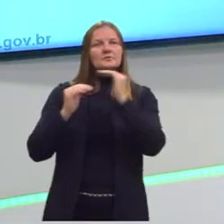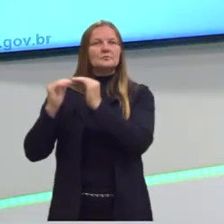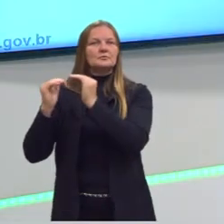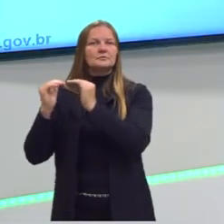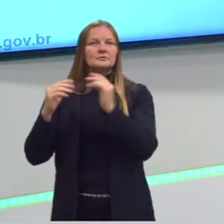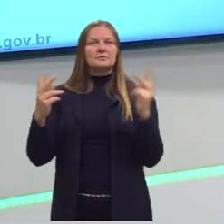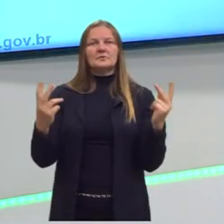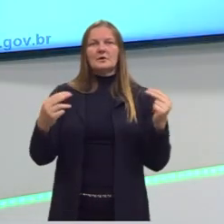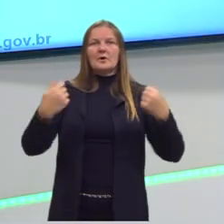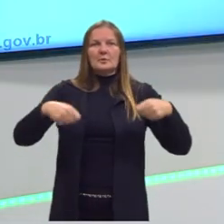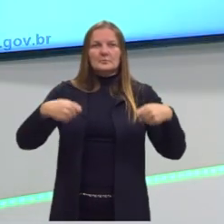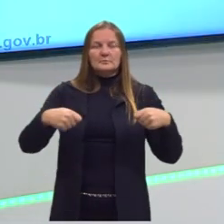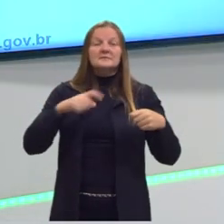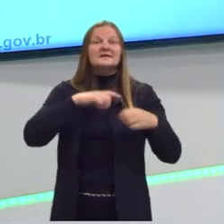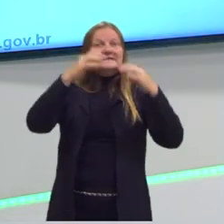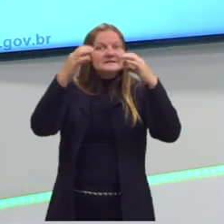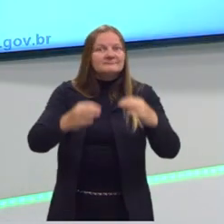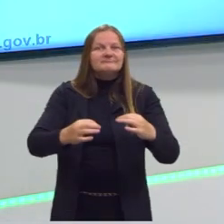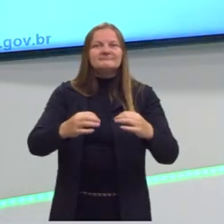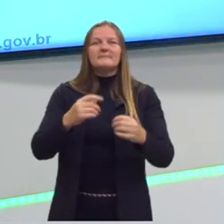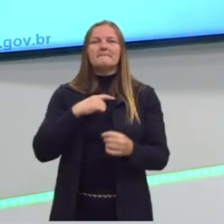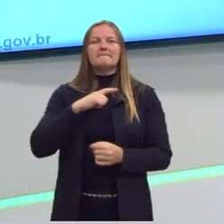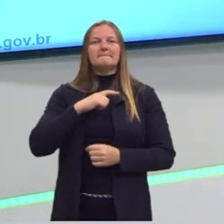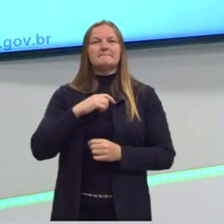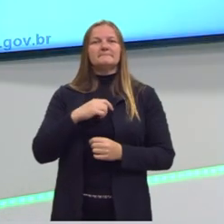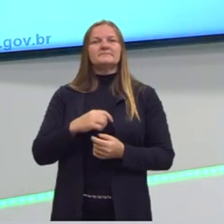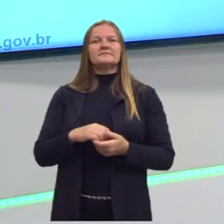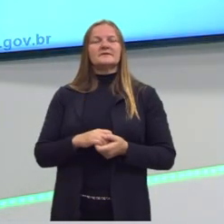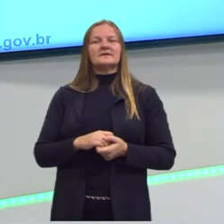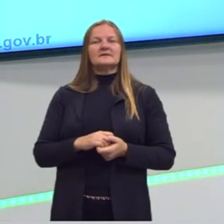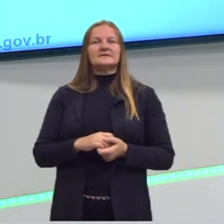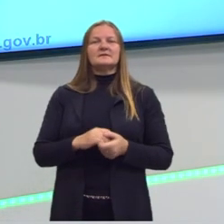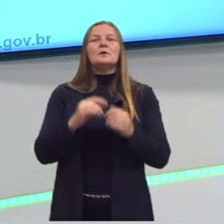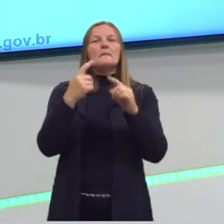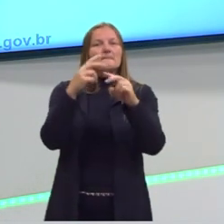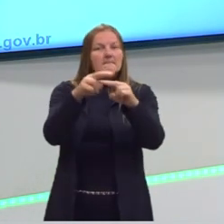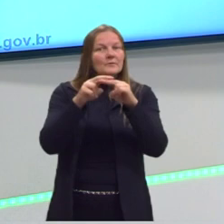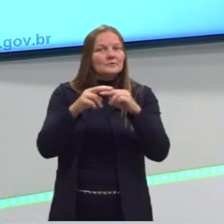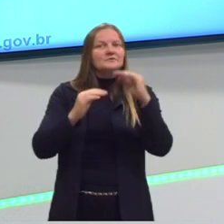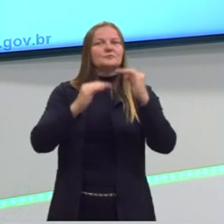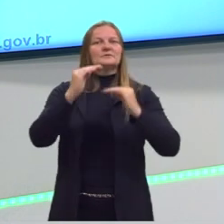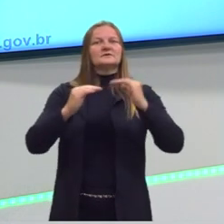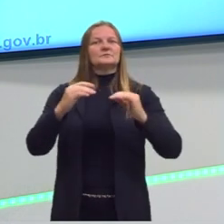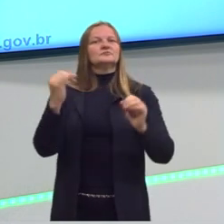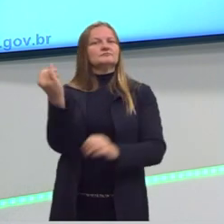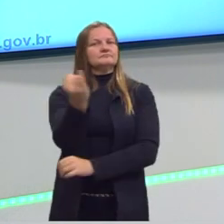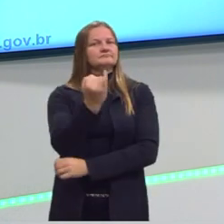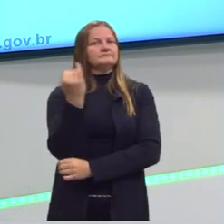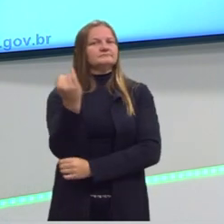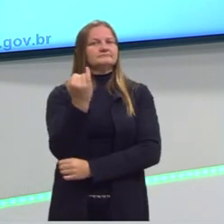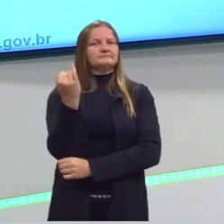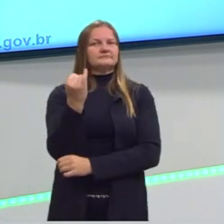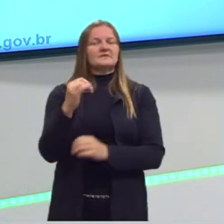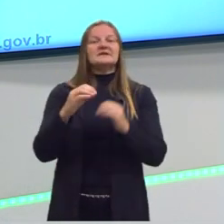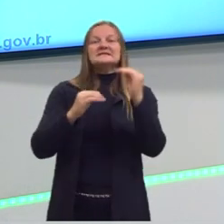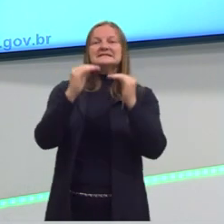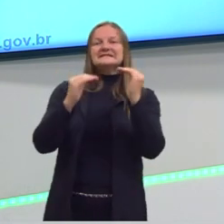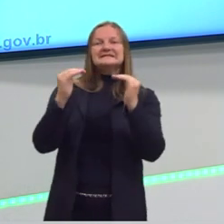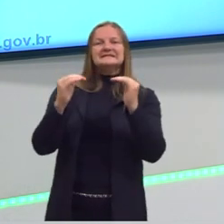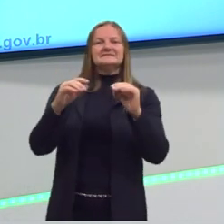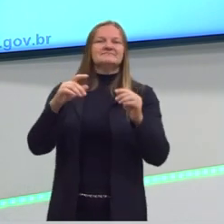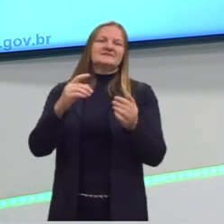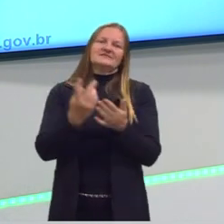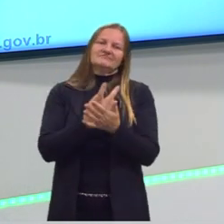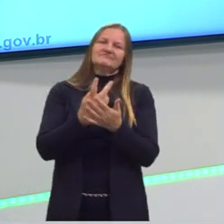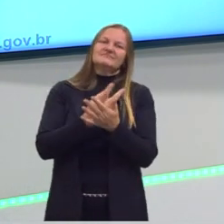e isso eu preciso ter certeza dela por isso é importante fazer o balanceamento tá porque se não fosse a reação não tiver balanceada eu